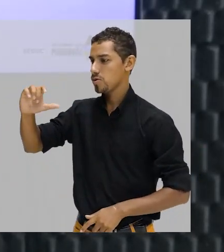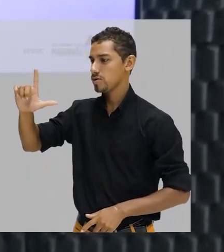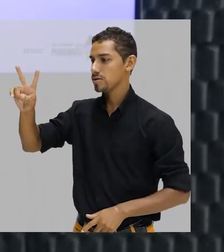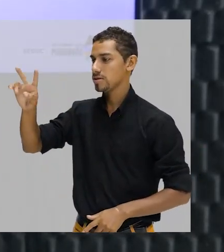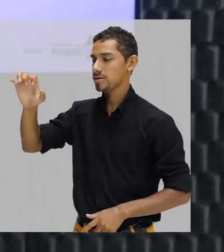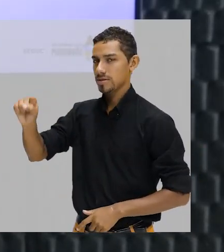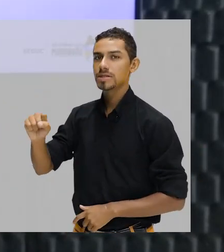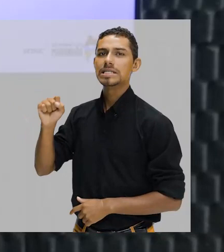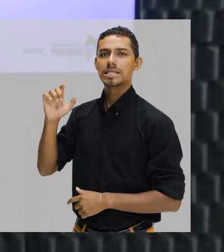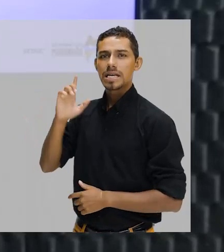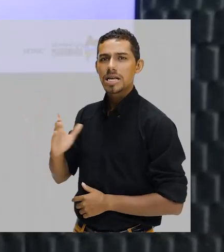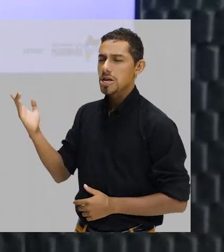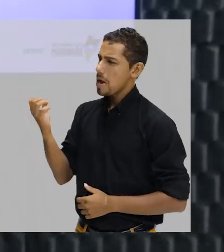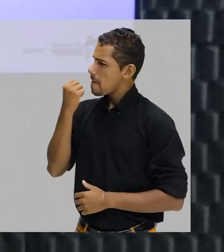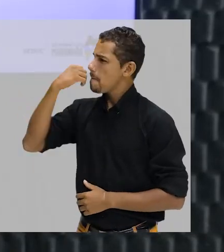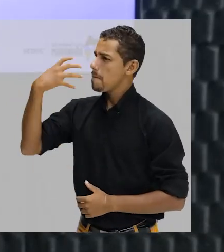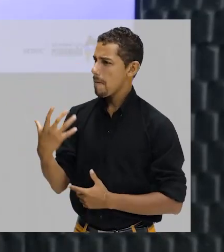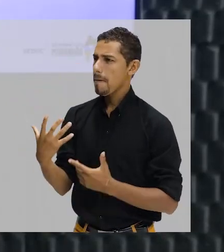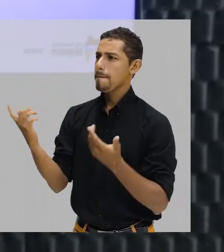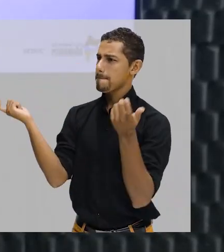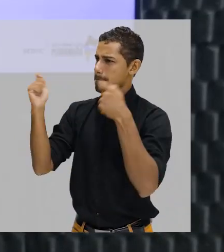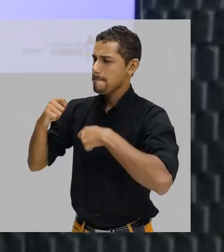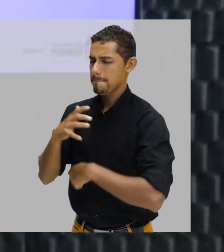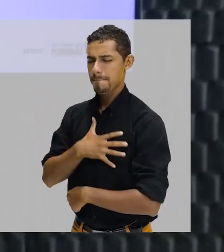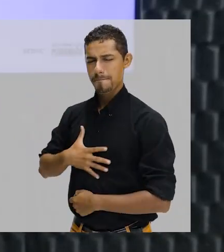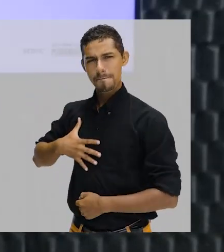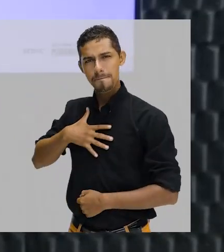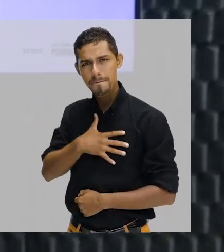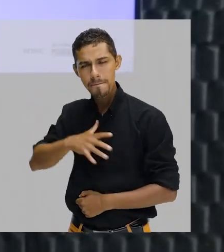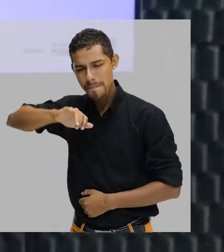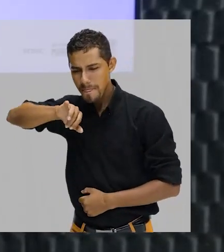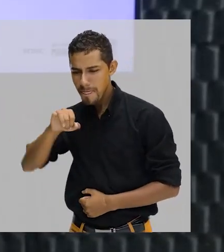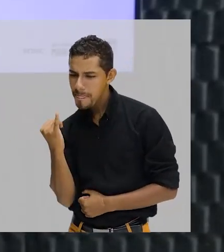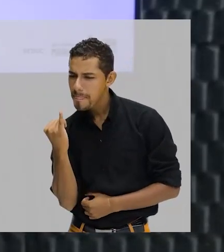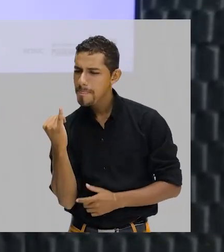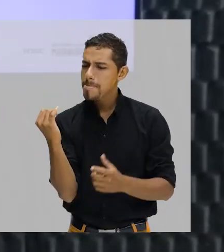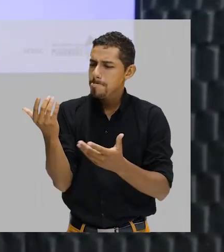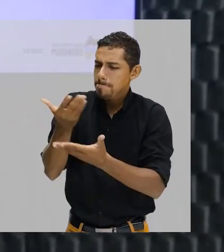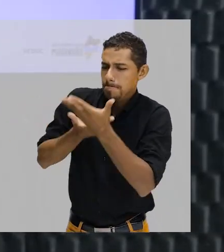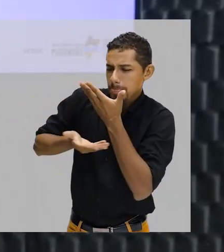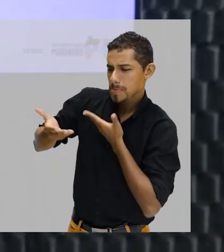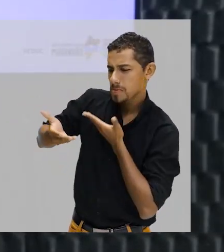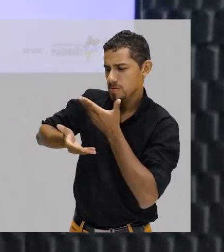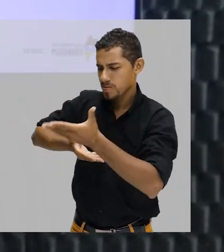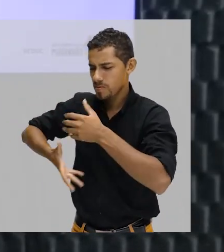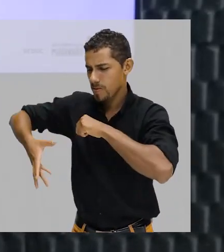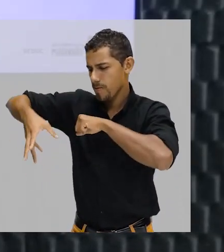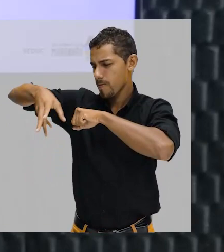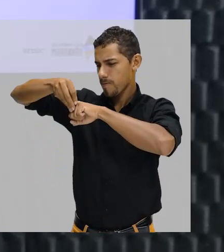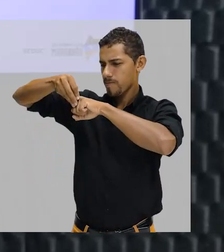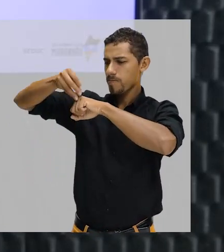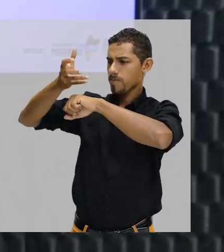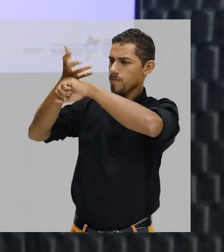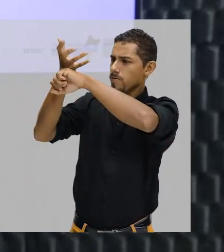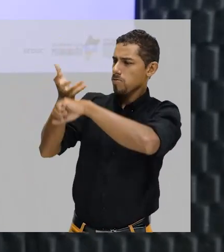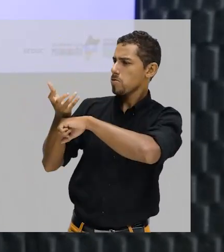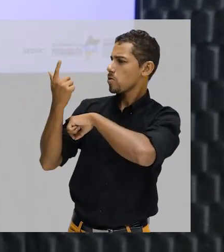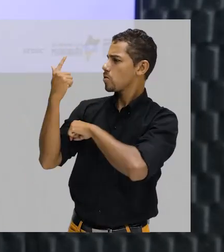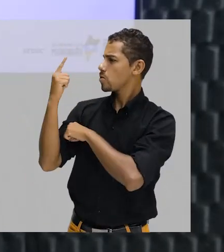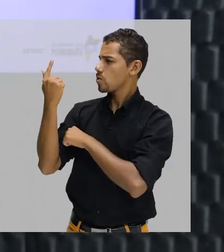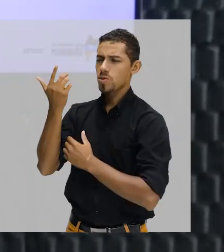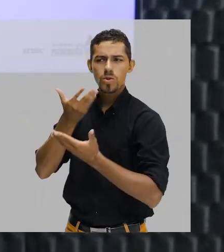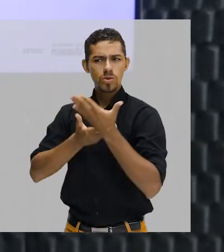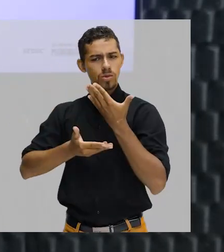Galera, é sempre um prazer imenso estar com vocês aqui, tendo a oportunidade de compartilhar esse conhecimento tão bacana, né, e tão presente